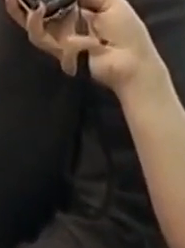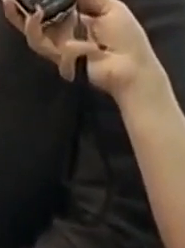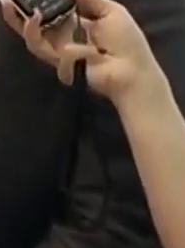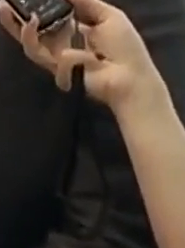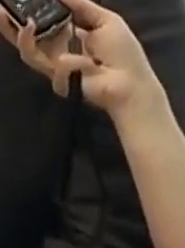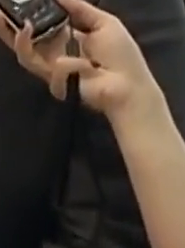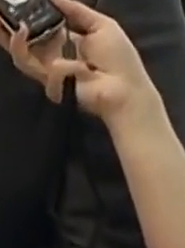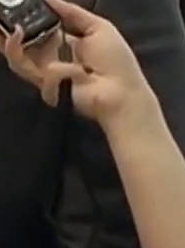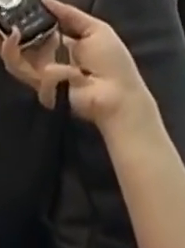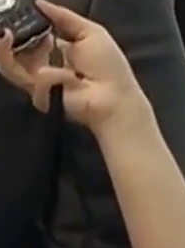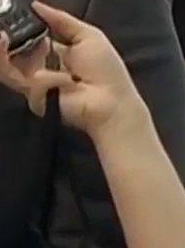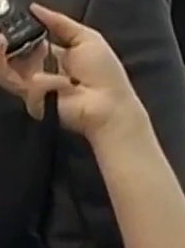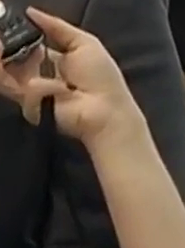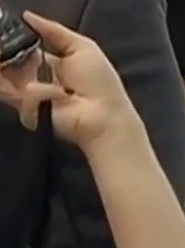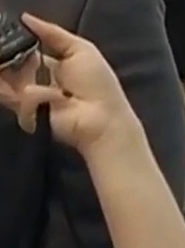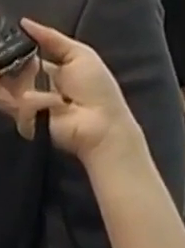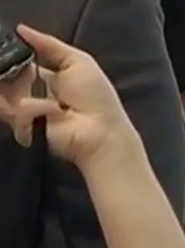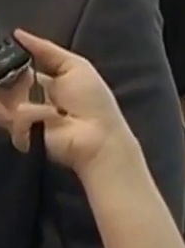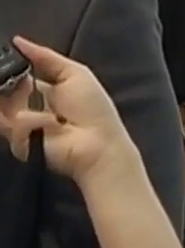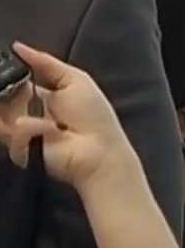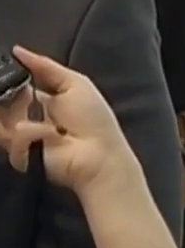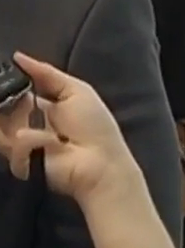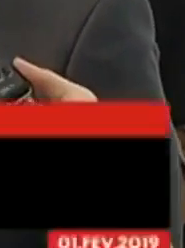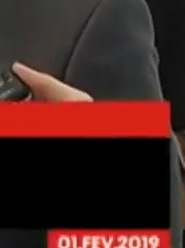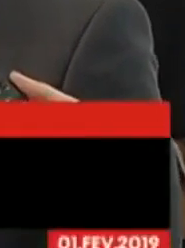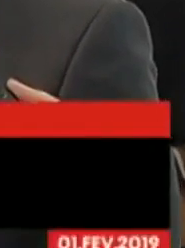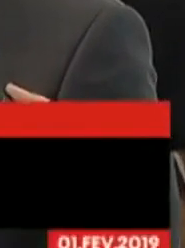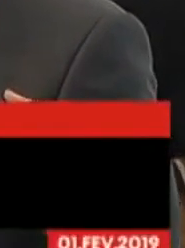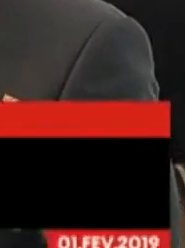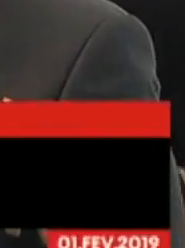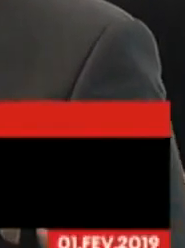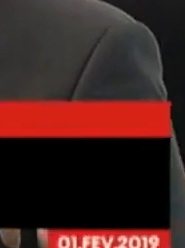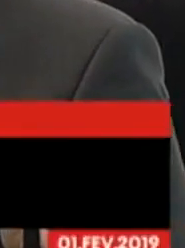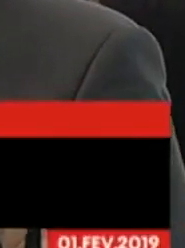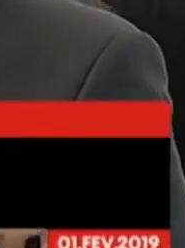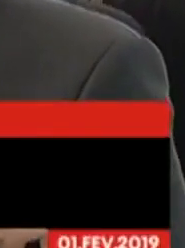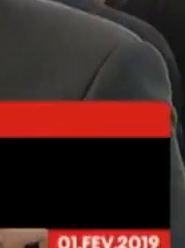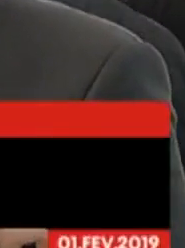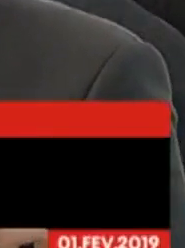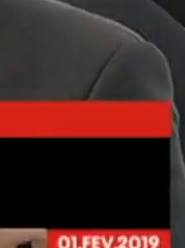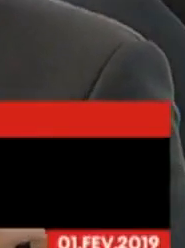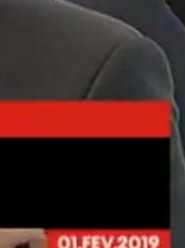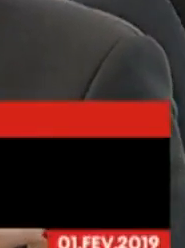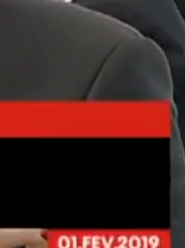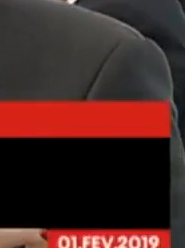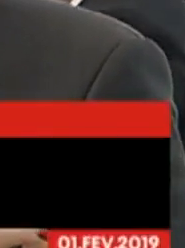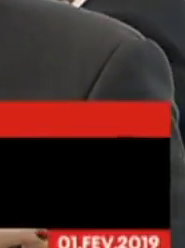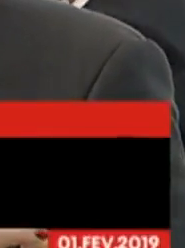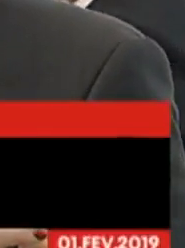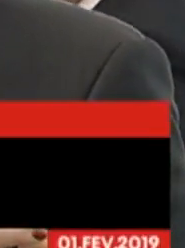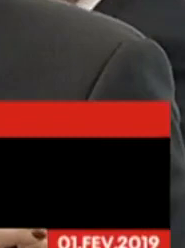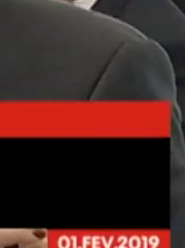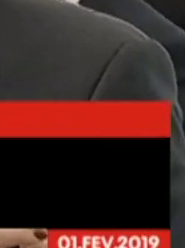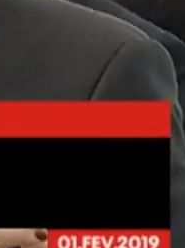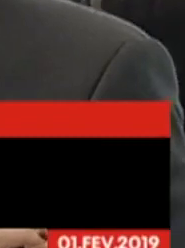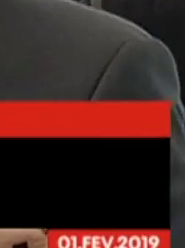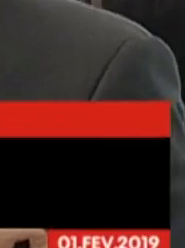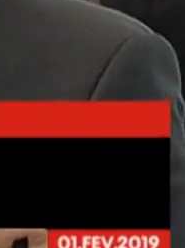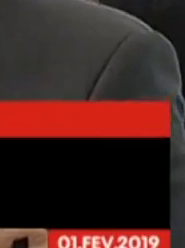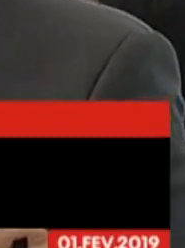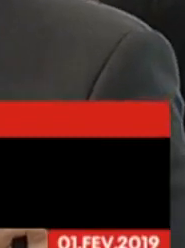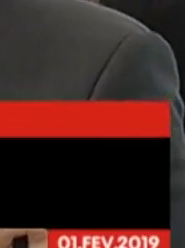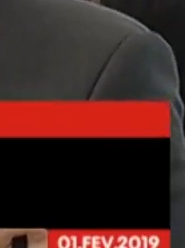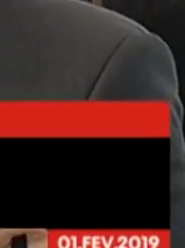Eu tive uma impressão muito positiva da Assembleia, uma sensação de que os parlamentares captaram o recado das urnas, de que é um momento de renovação, que é um